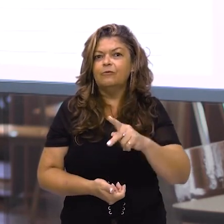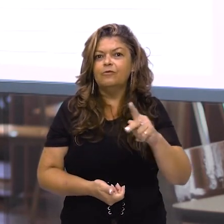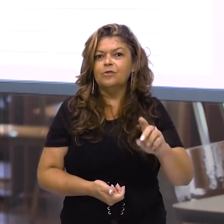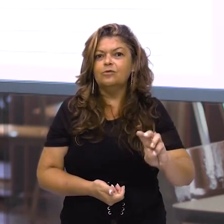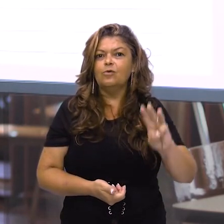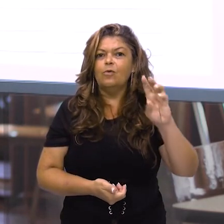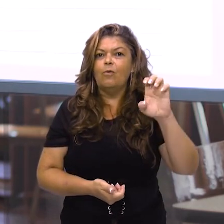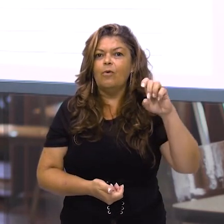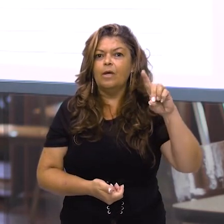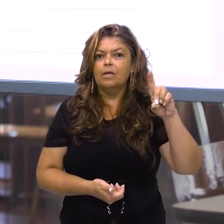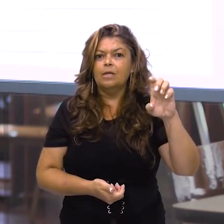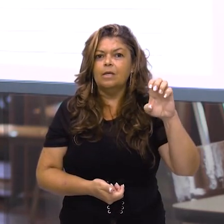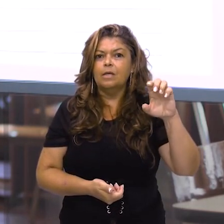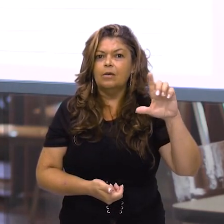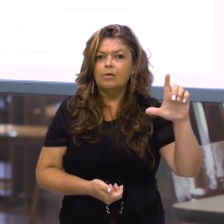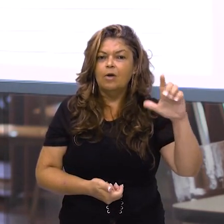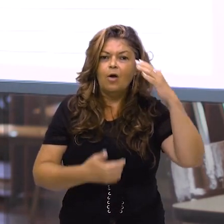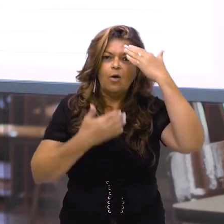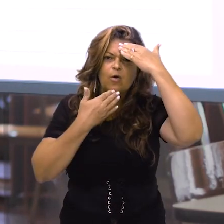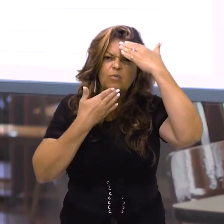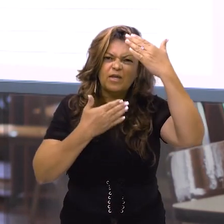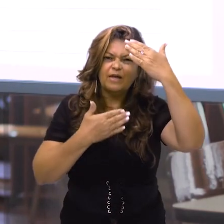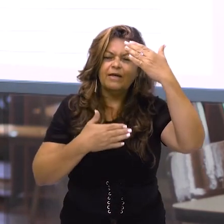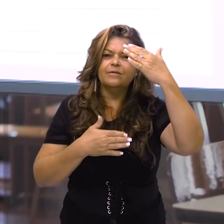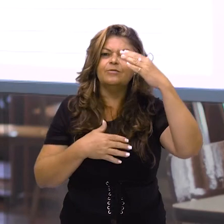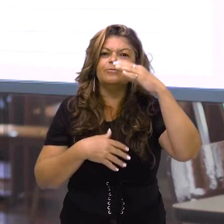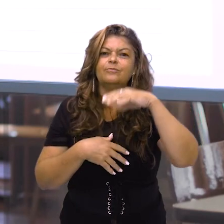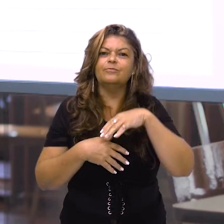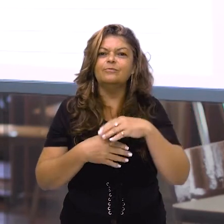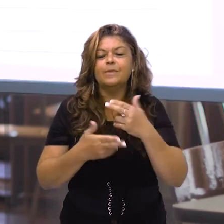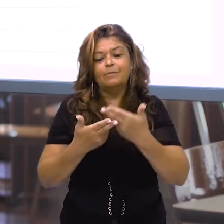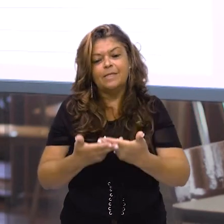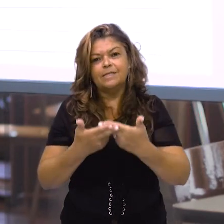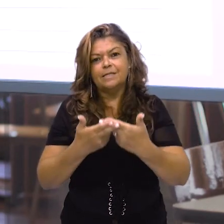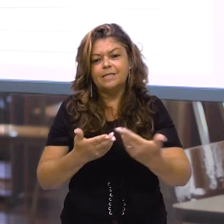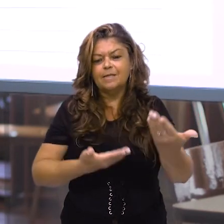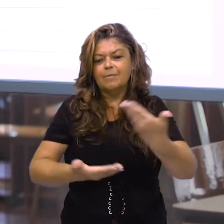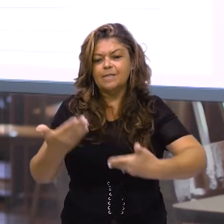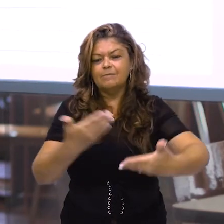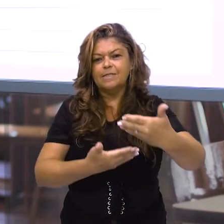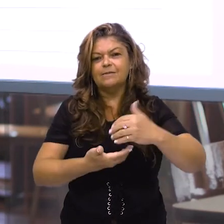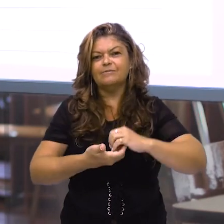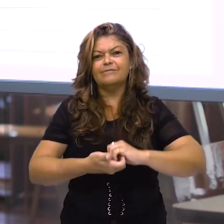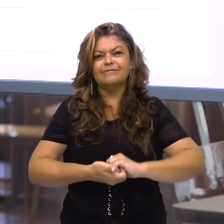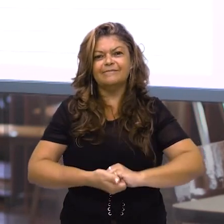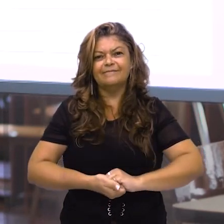Então eu sou o professor Wendel, muito obrigado pela paciência e pela participação.